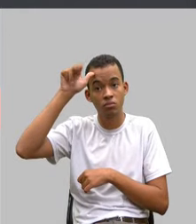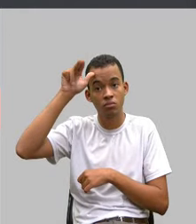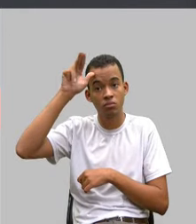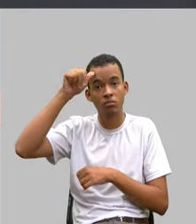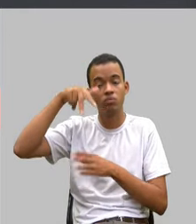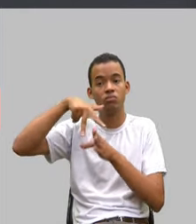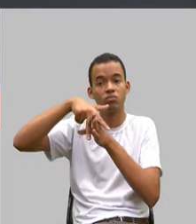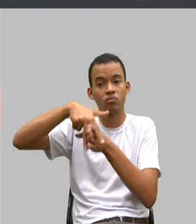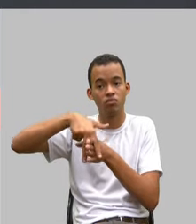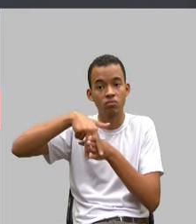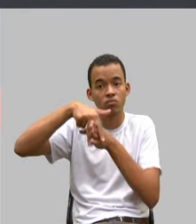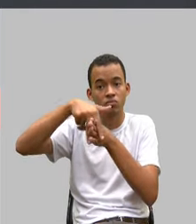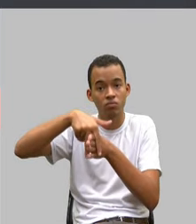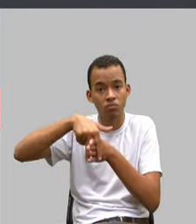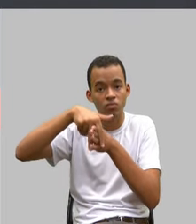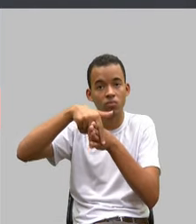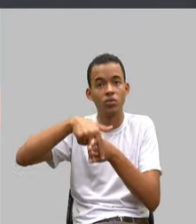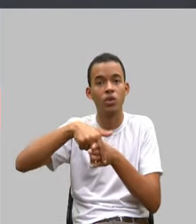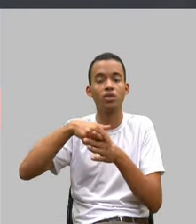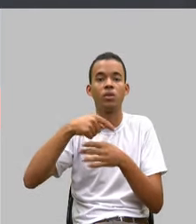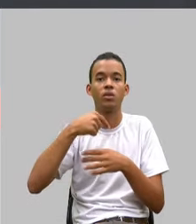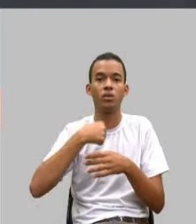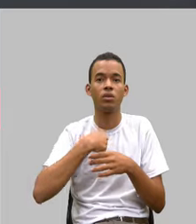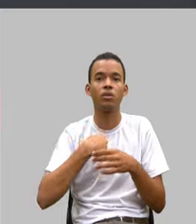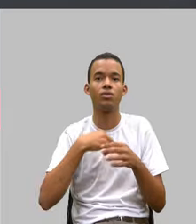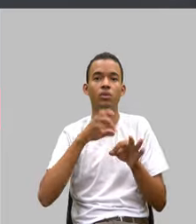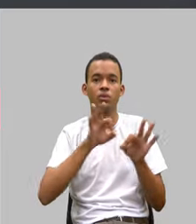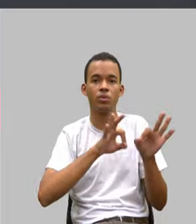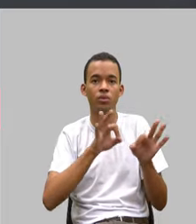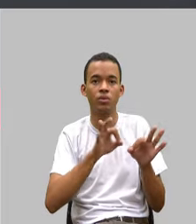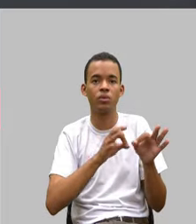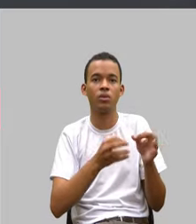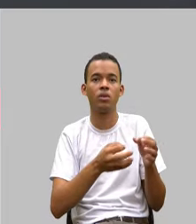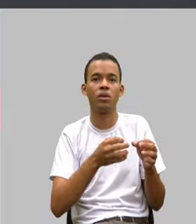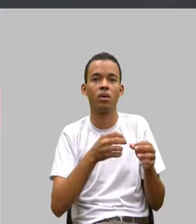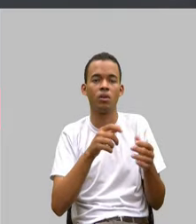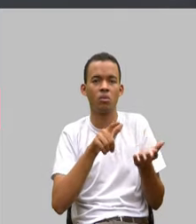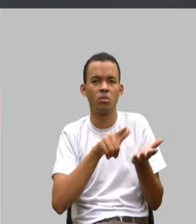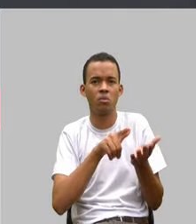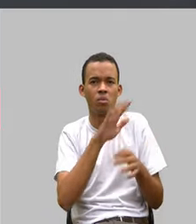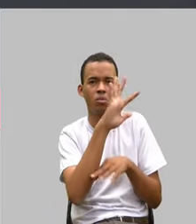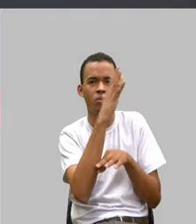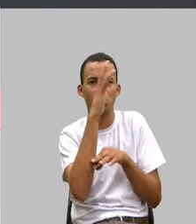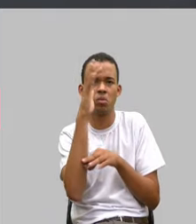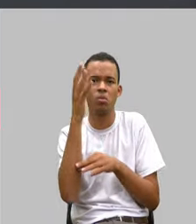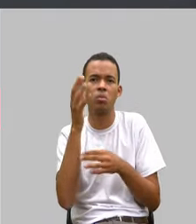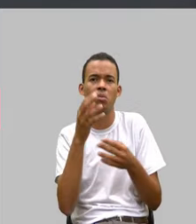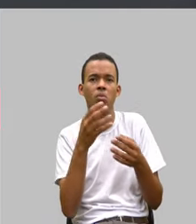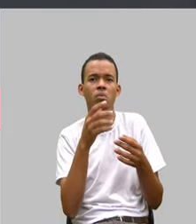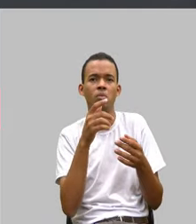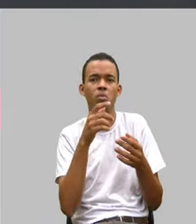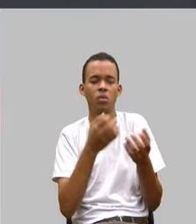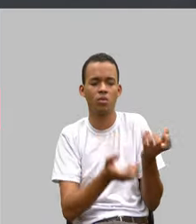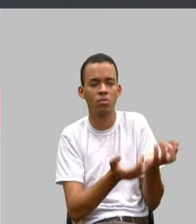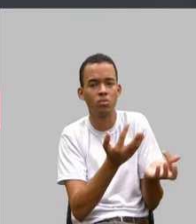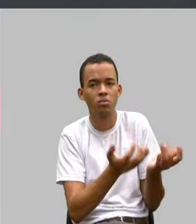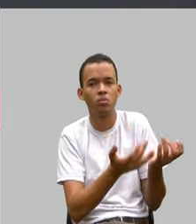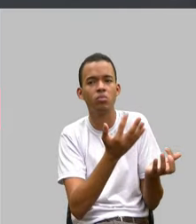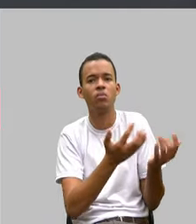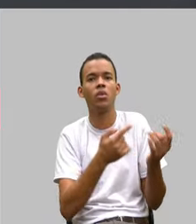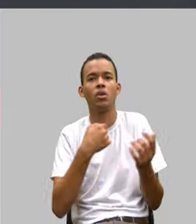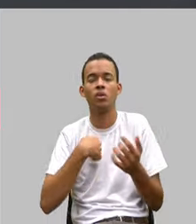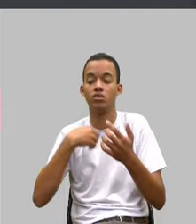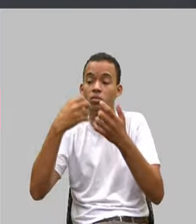com Samuel no quintal queimando umas folhas Eram poucas folhas eu explicando para ele o que era fogo eu tinha muito